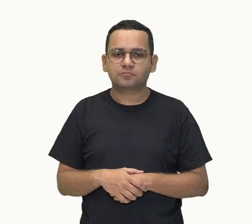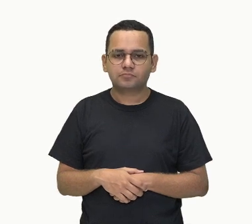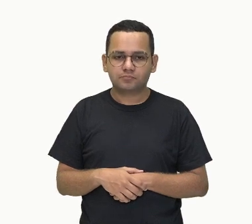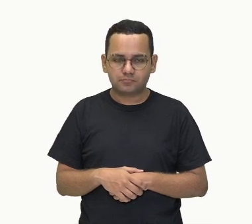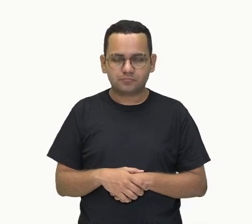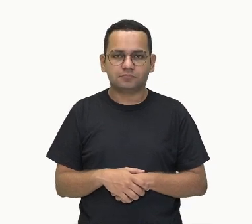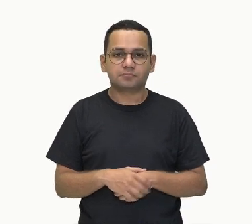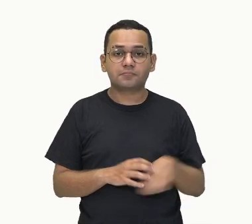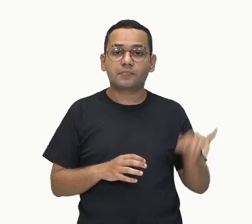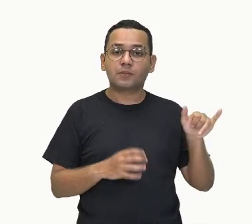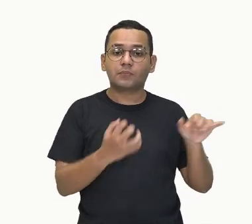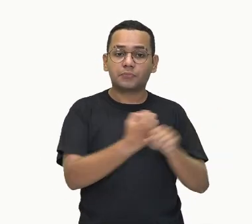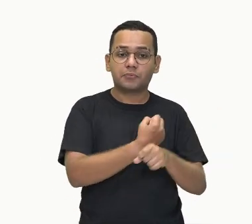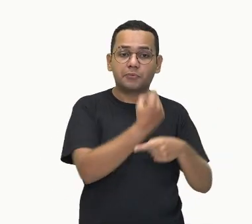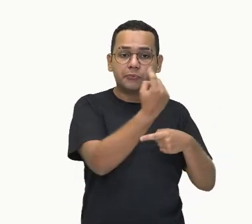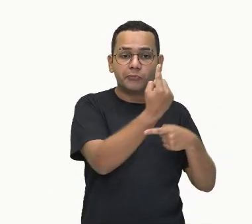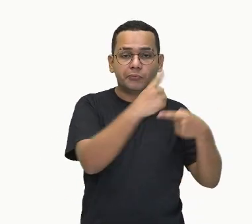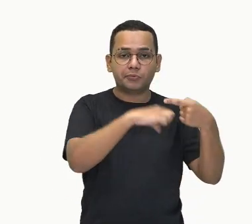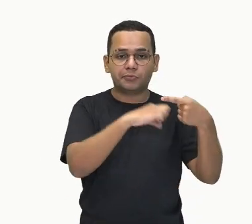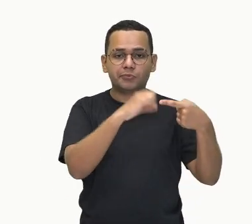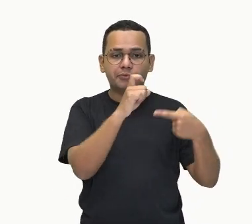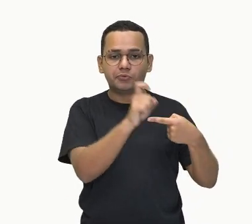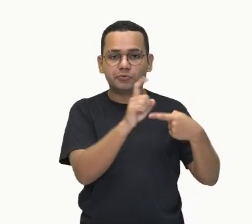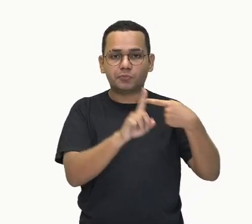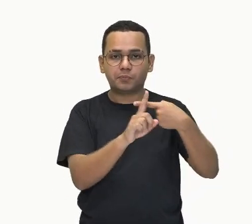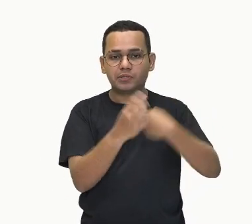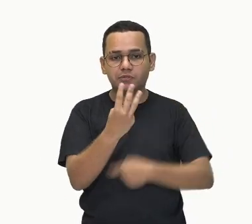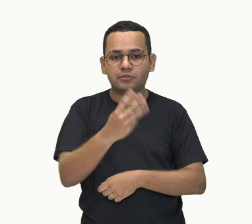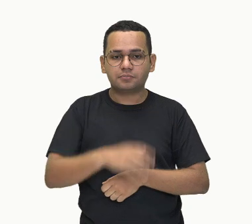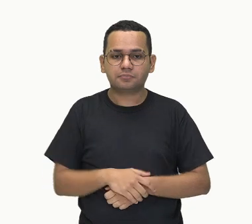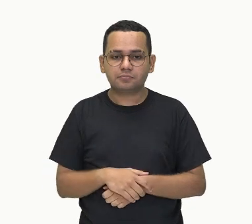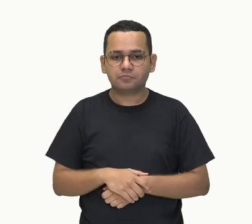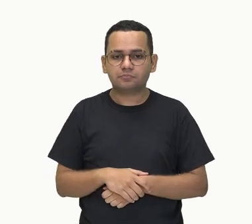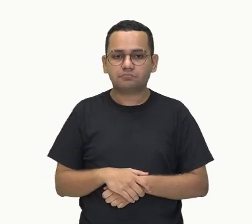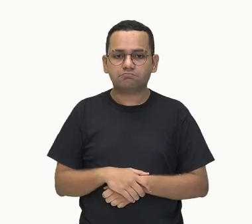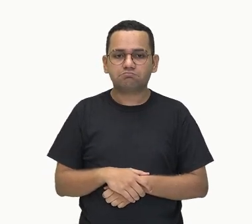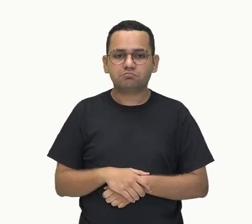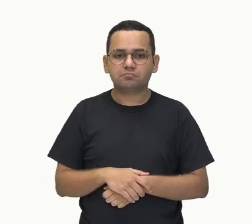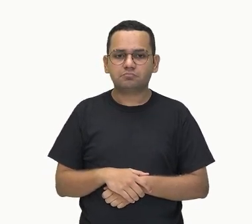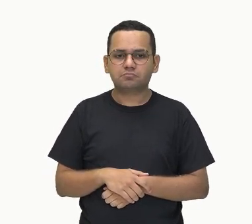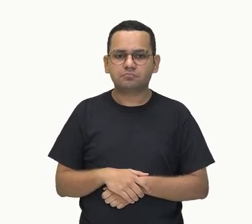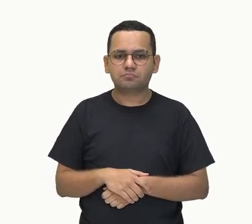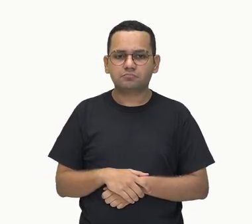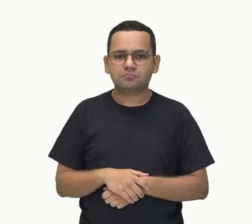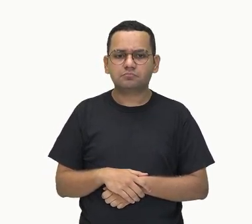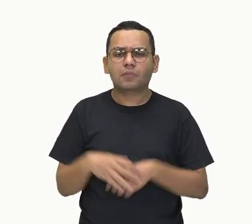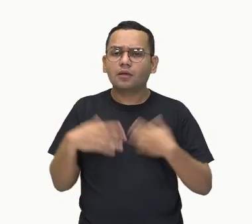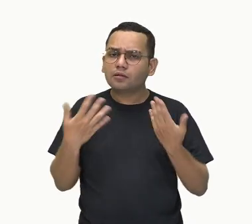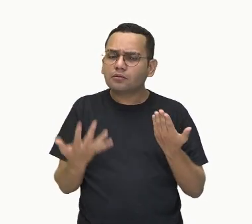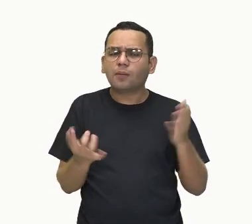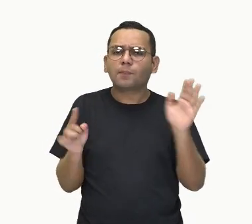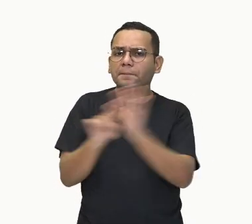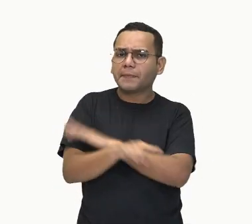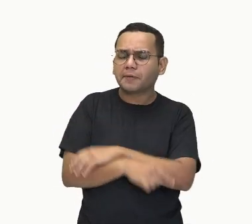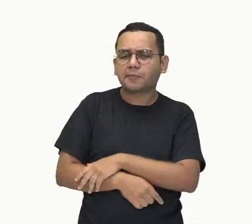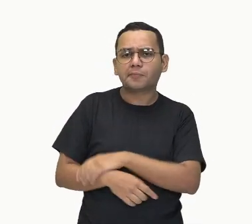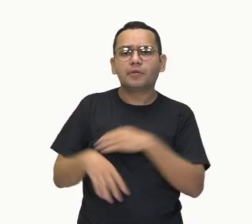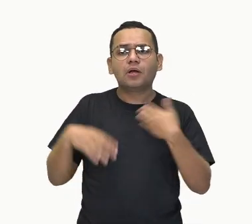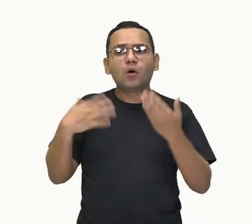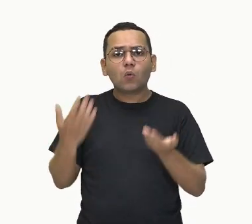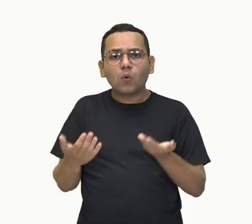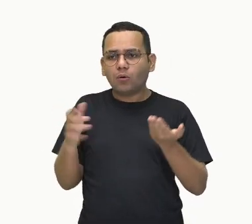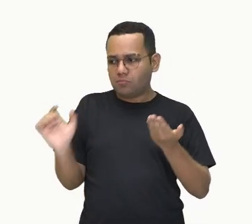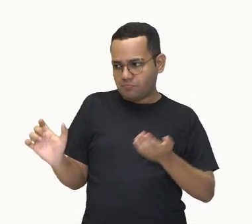mais 3. Aí a pergunta é, qual é o valor do coeficiente angular dessa